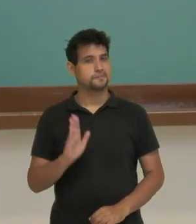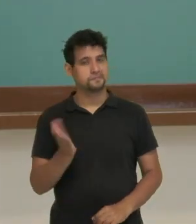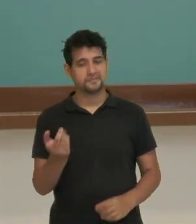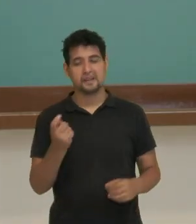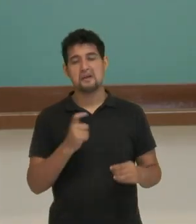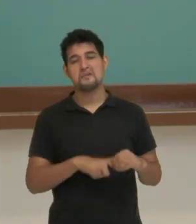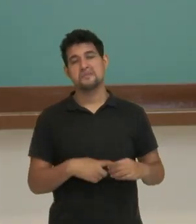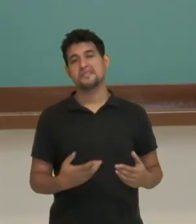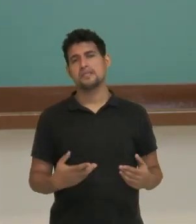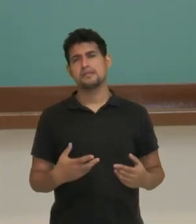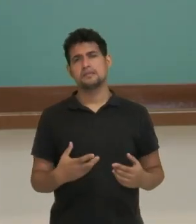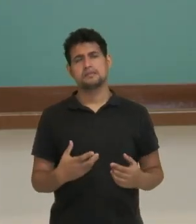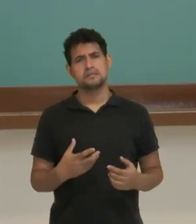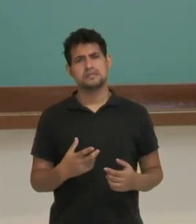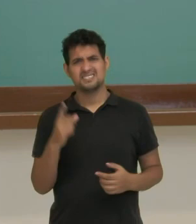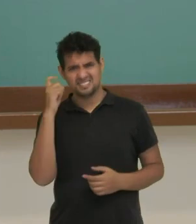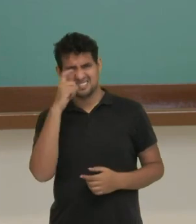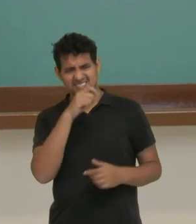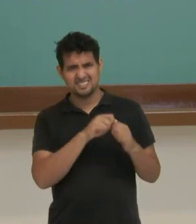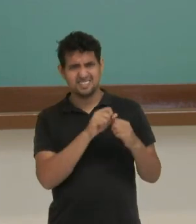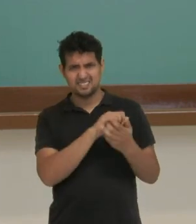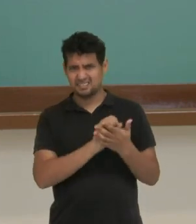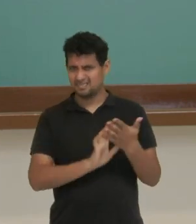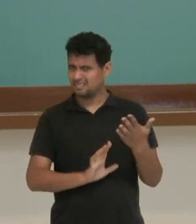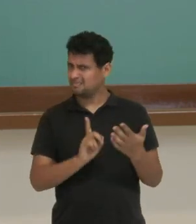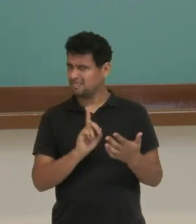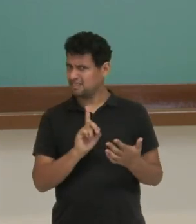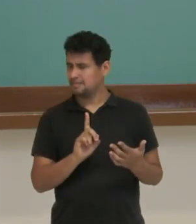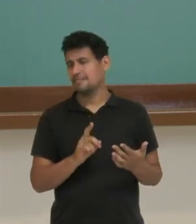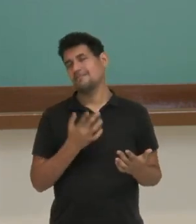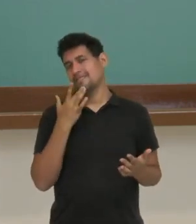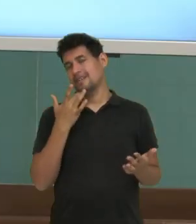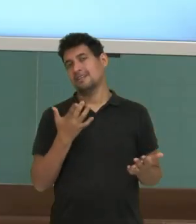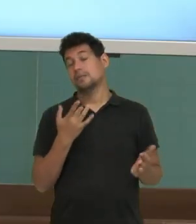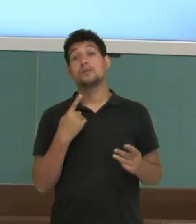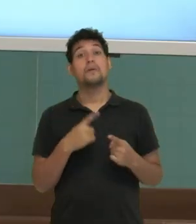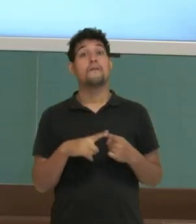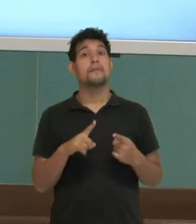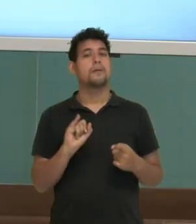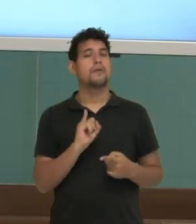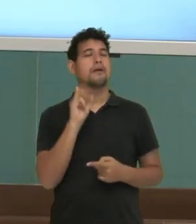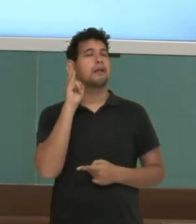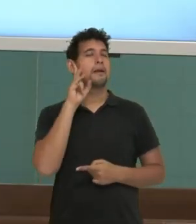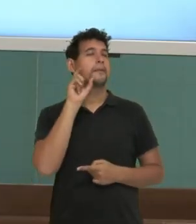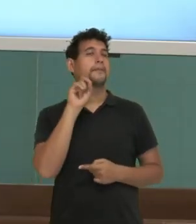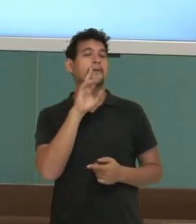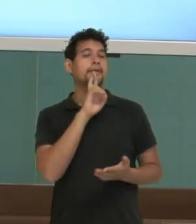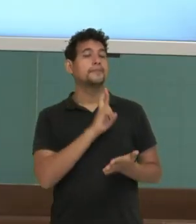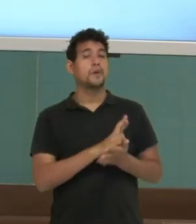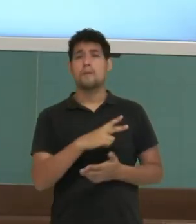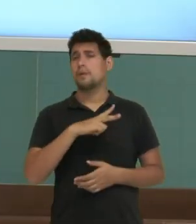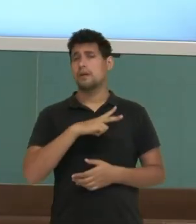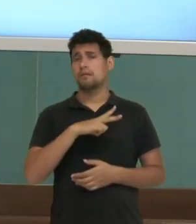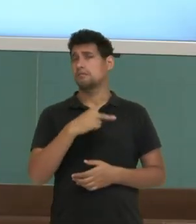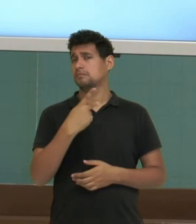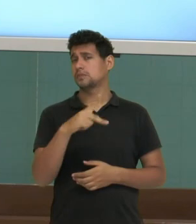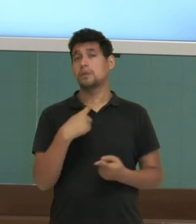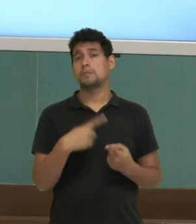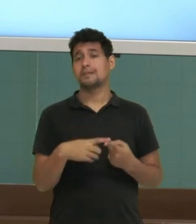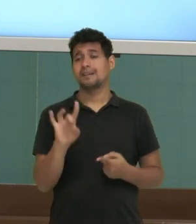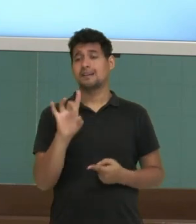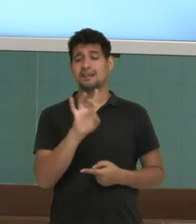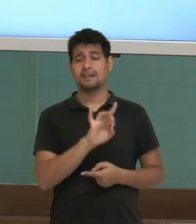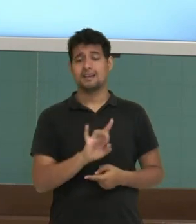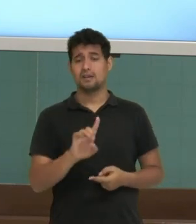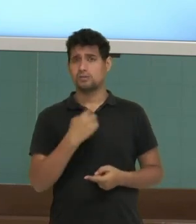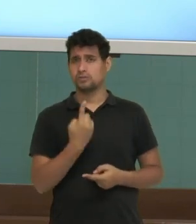Retornamos. Sentiu dificuldade nessa atividade? Provavelmente não. Mas lembrando que a resposta é pessoal, porque cada um de